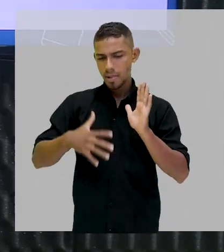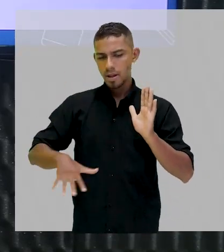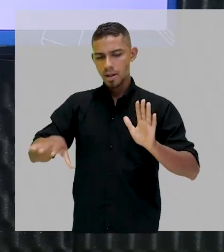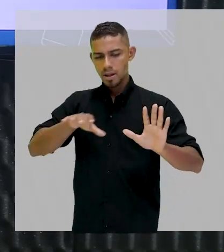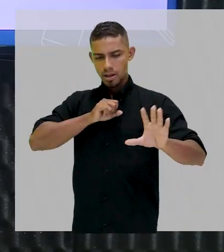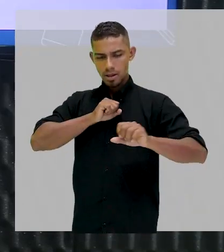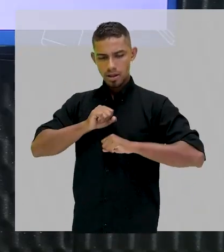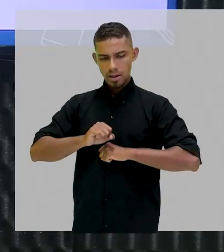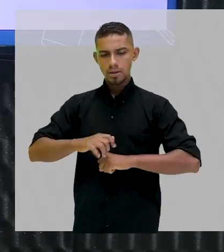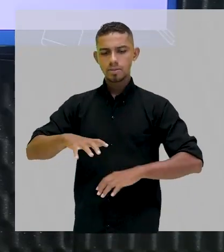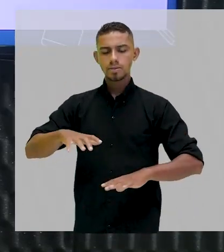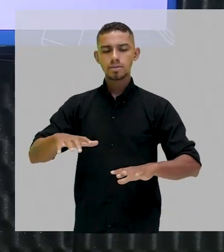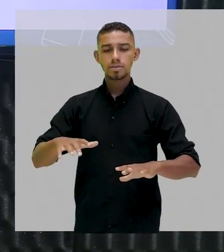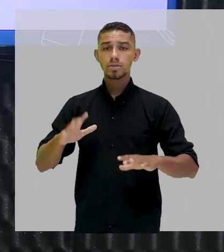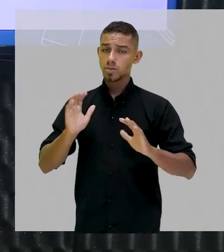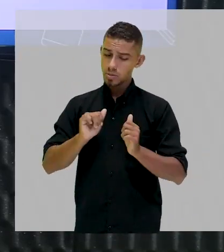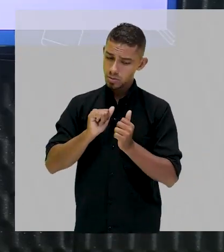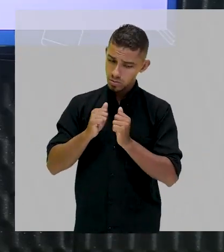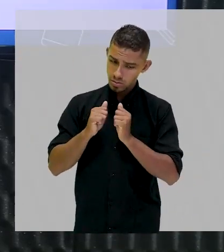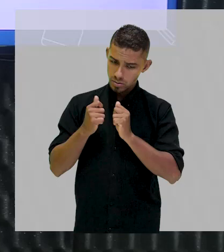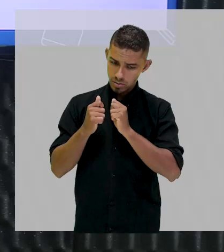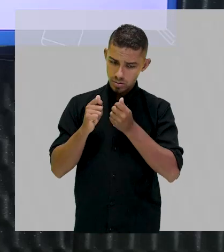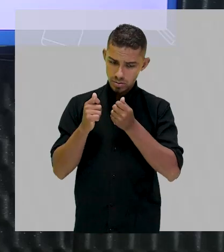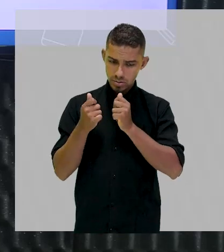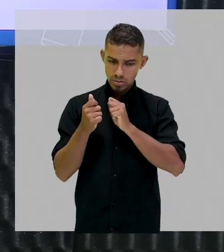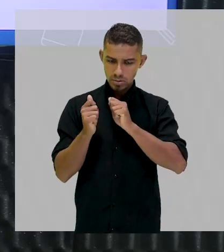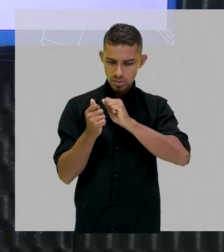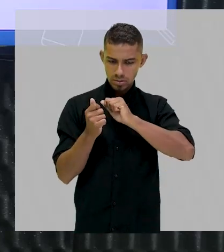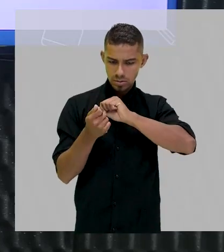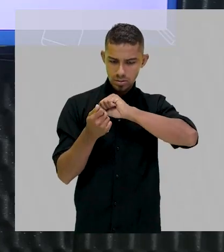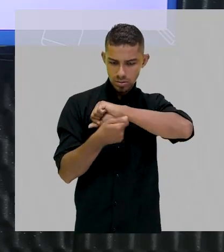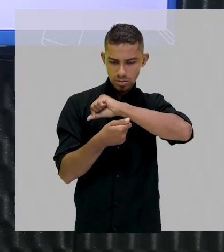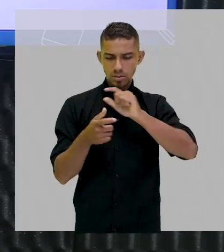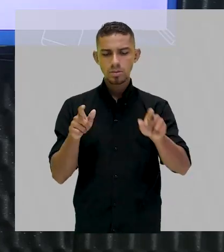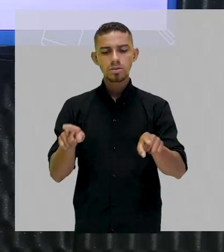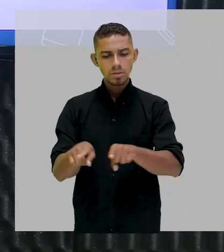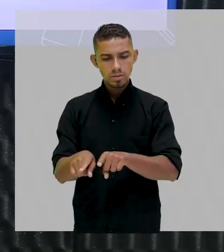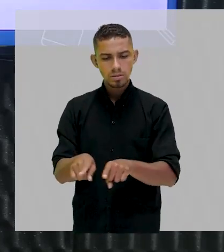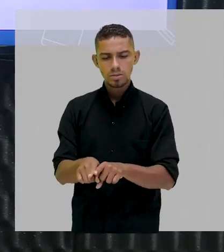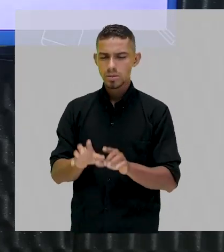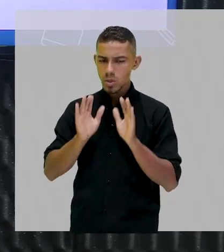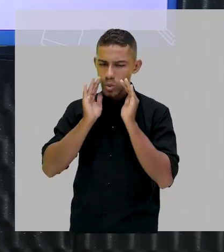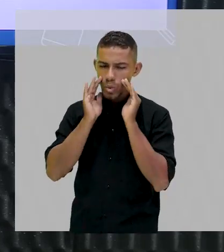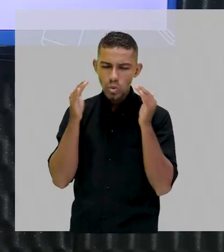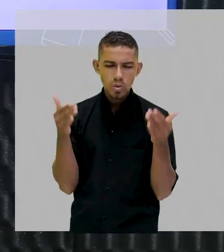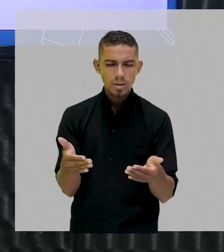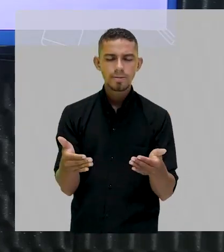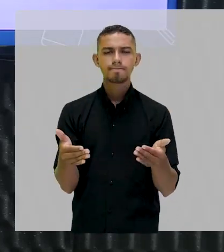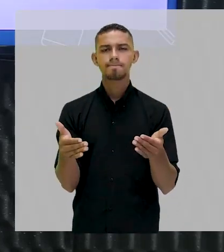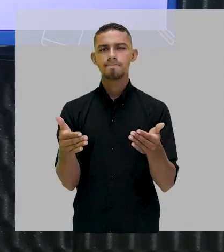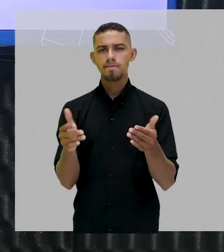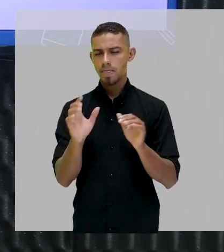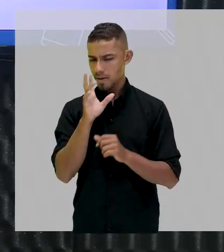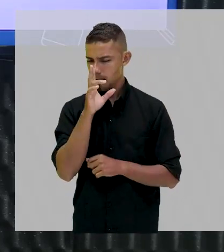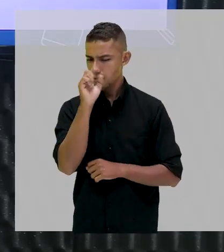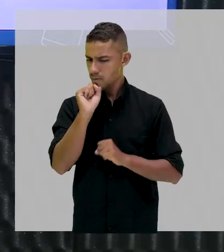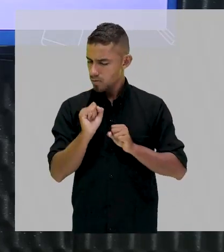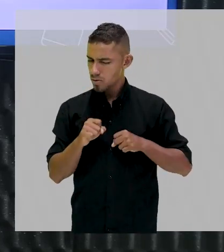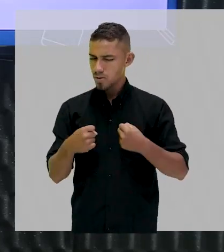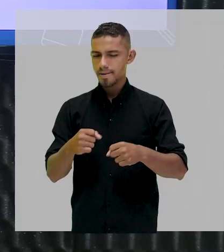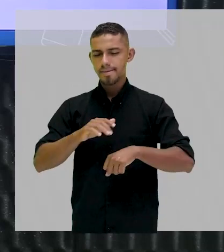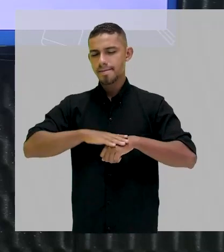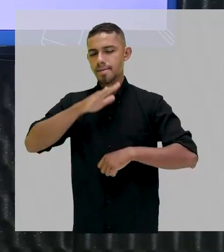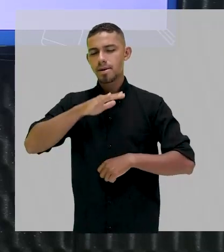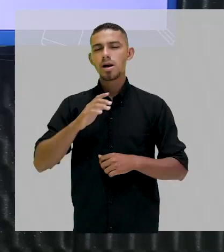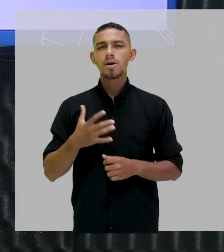aquele estímulo. Então, sempre tem que ir sendo acrescido ali uma carga, uma tensão, uma força maior para que esse indivíduo